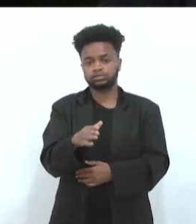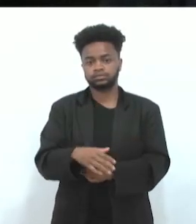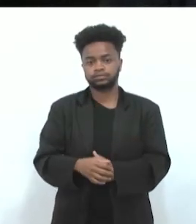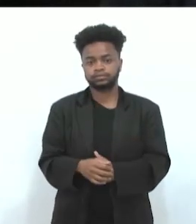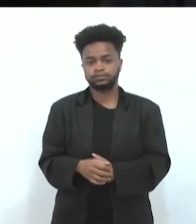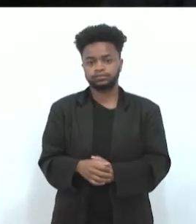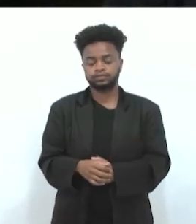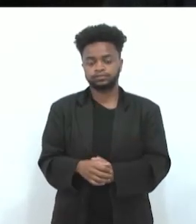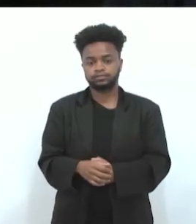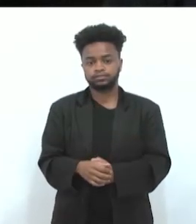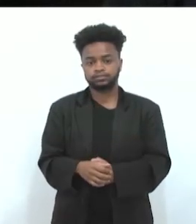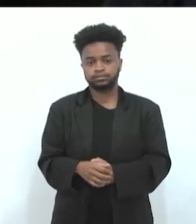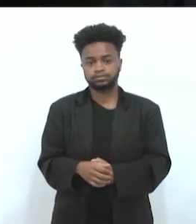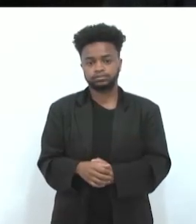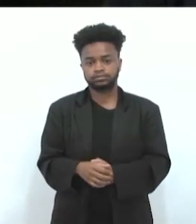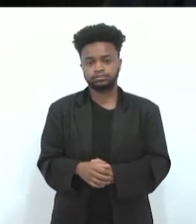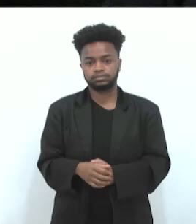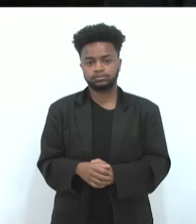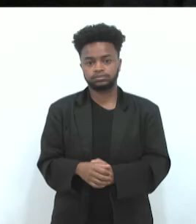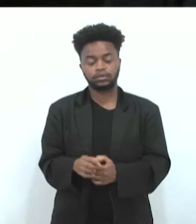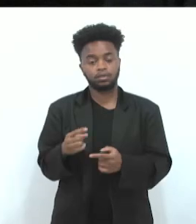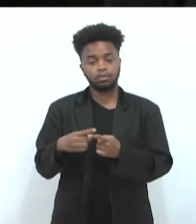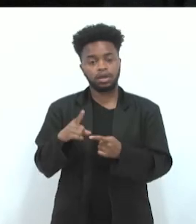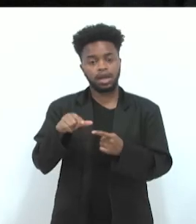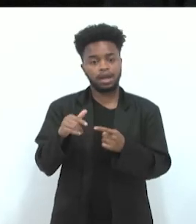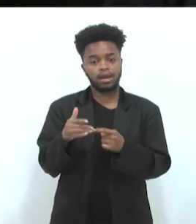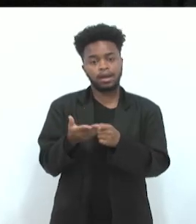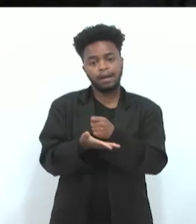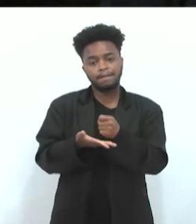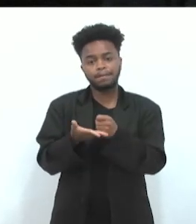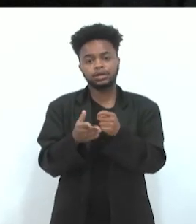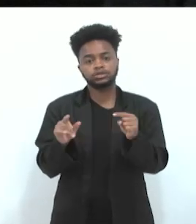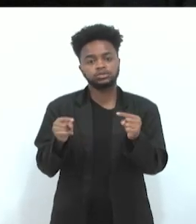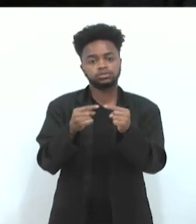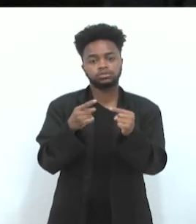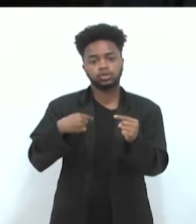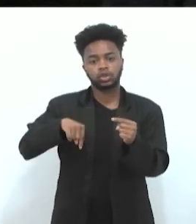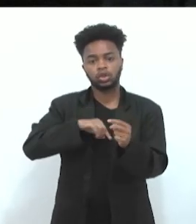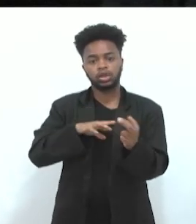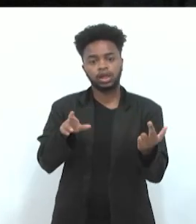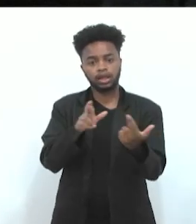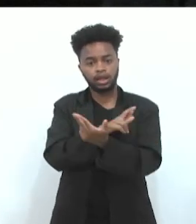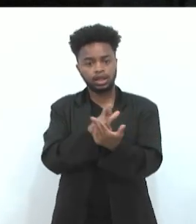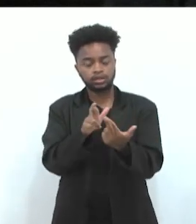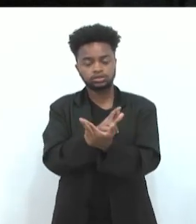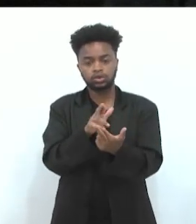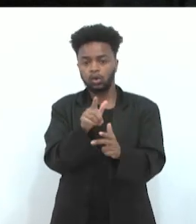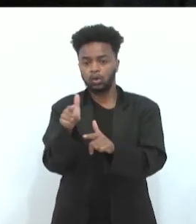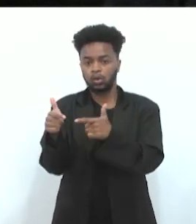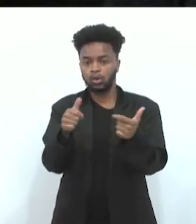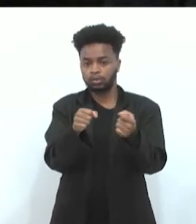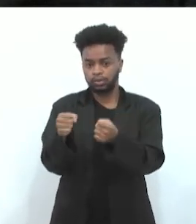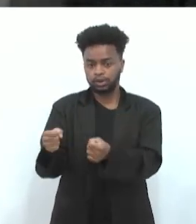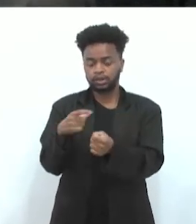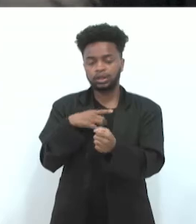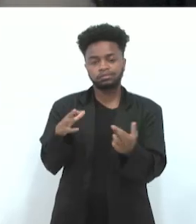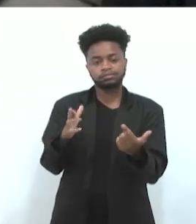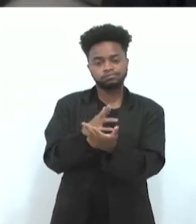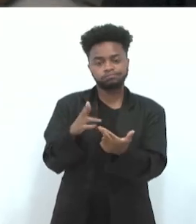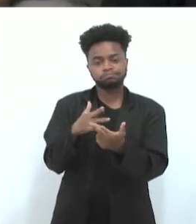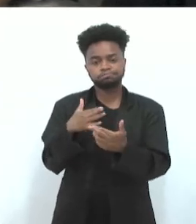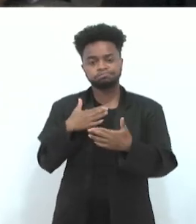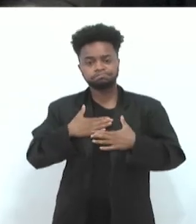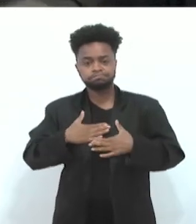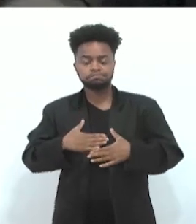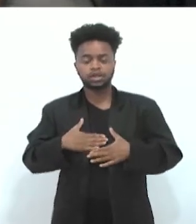sido a base da nossa relação com todos os outros poderes, um relacionamento harmônico e